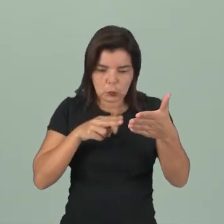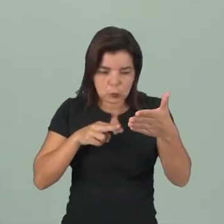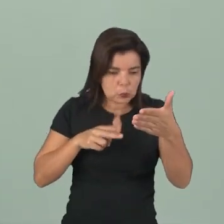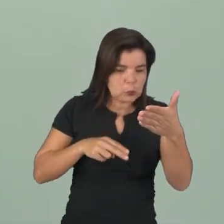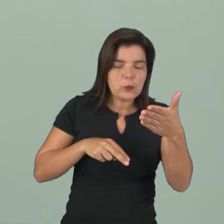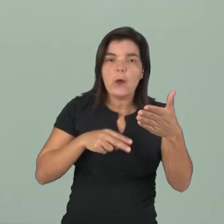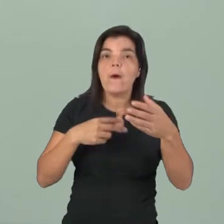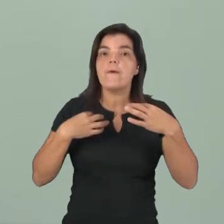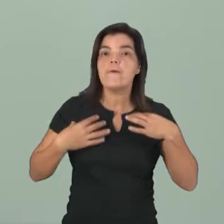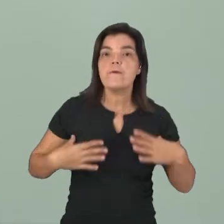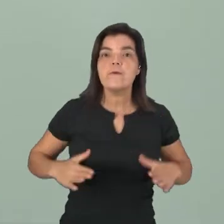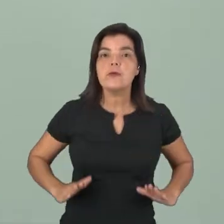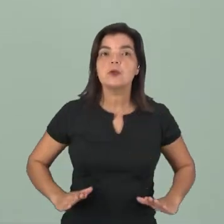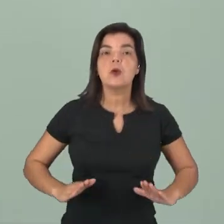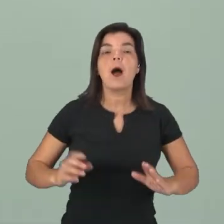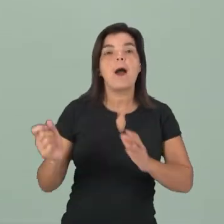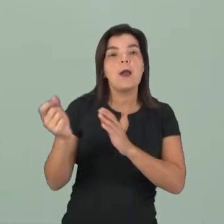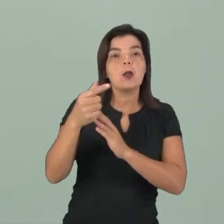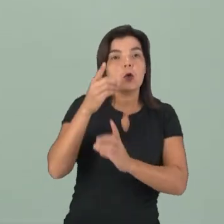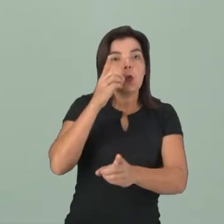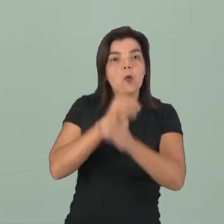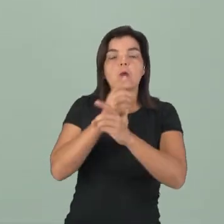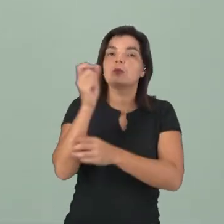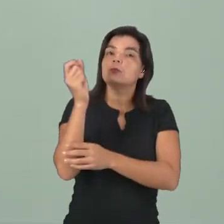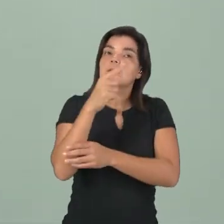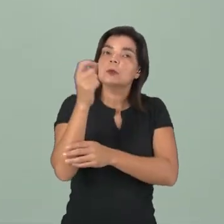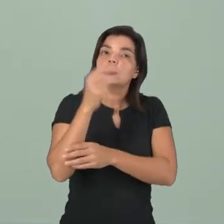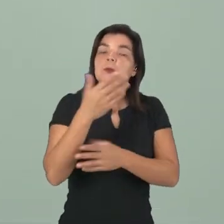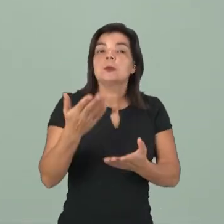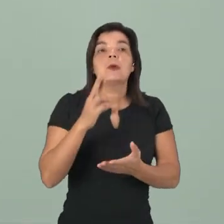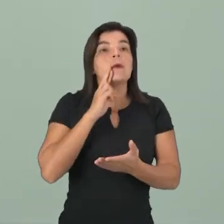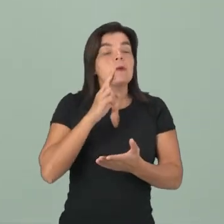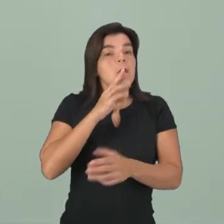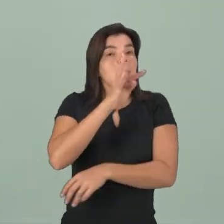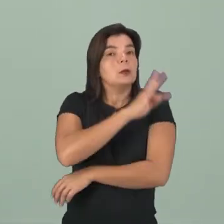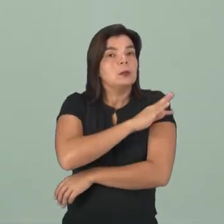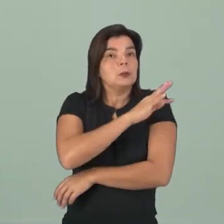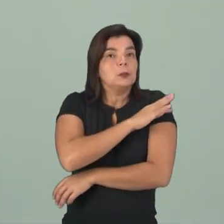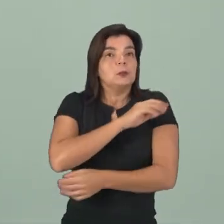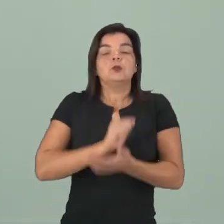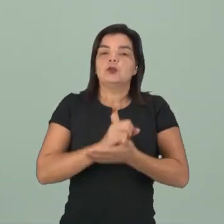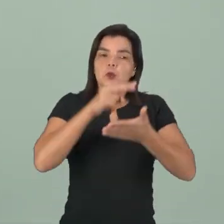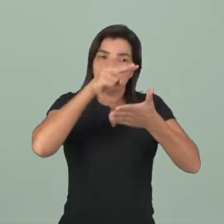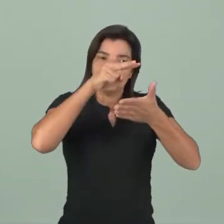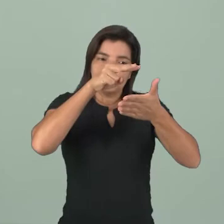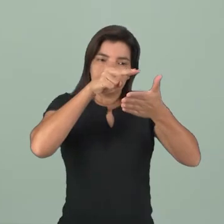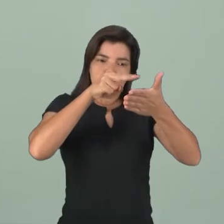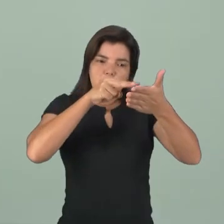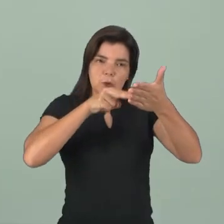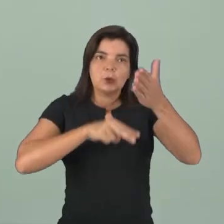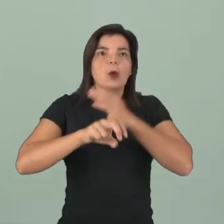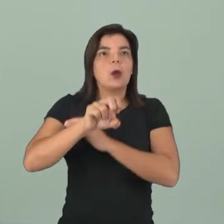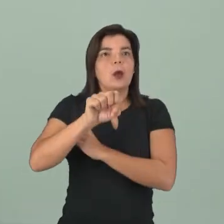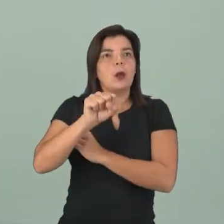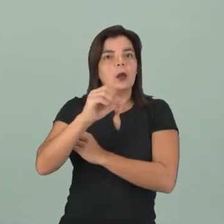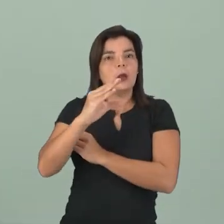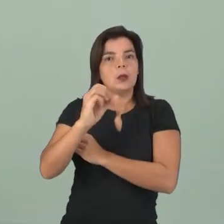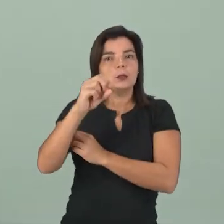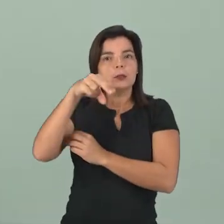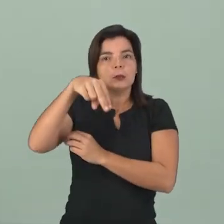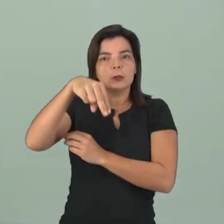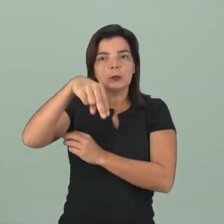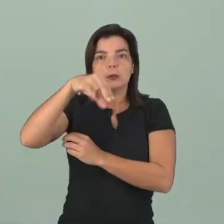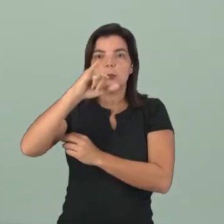Maria, vestido da Maria, vestido da Maria, e achou azul. Pronto, aqui é a resposta. Então, essa técnica de escanear no texto, em busca de